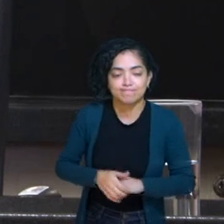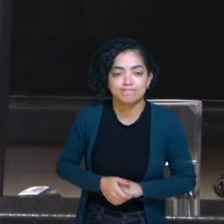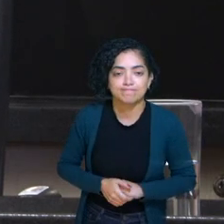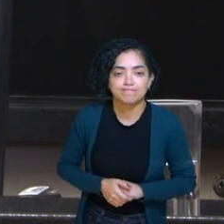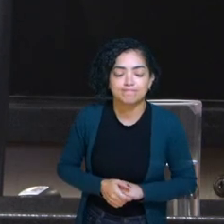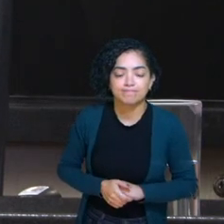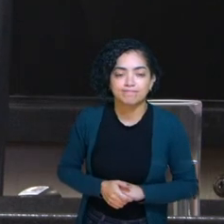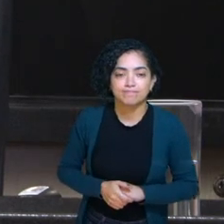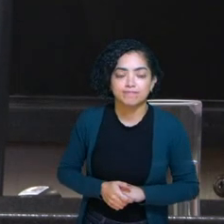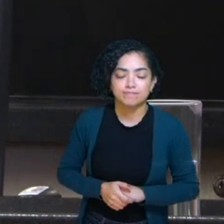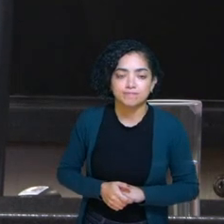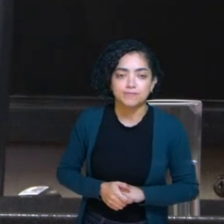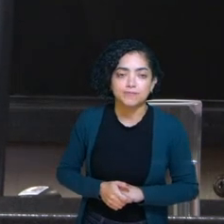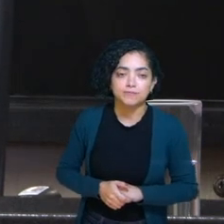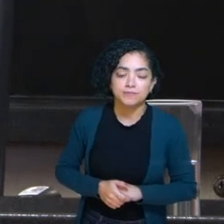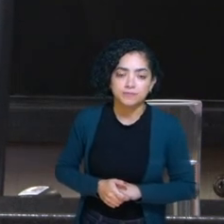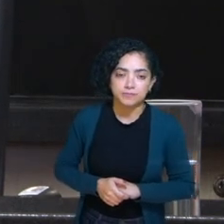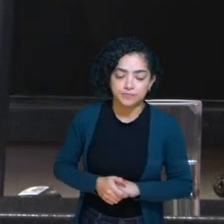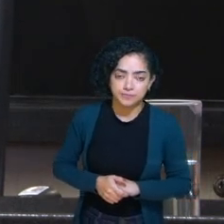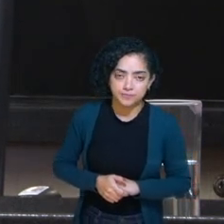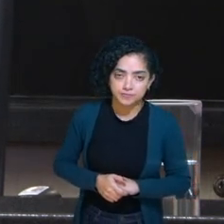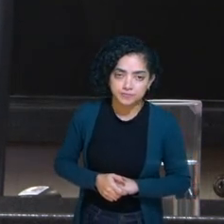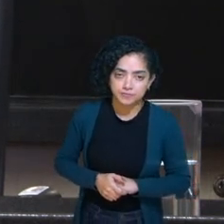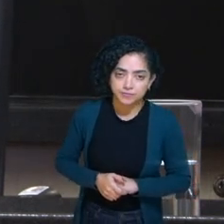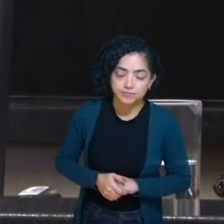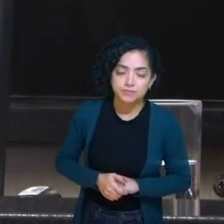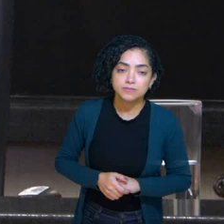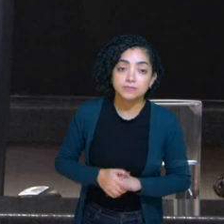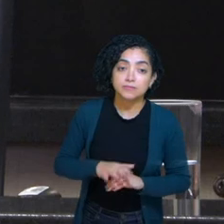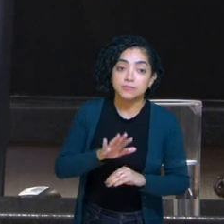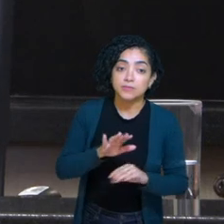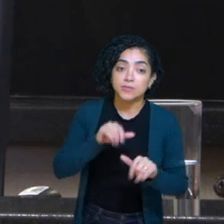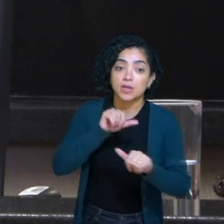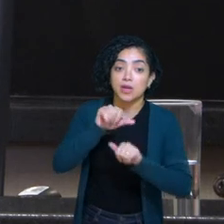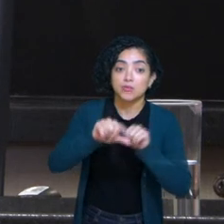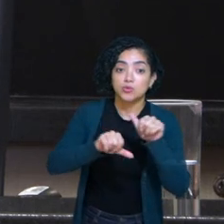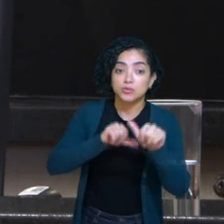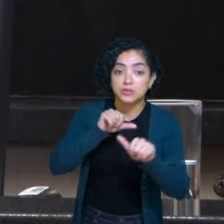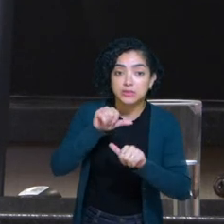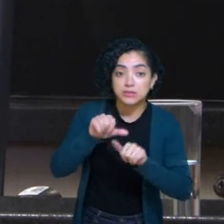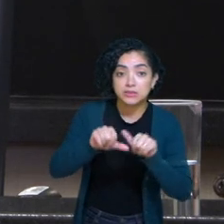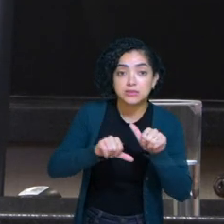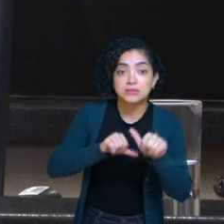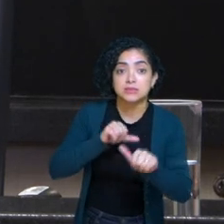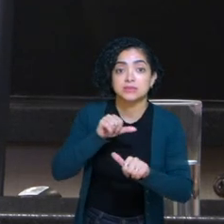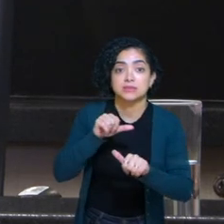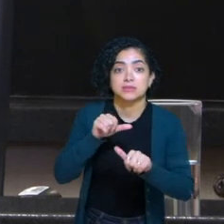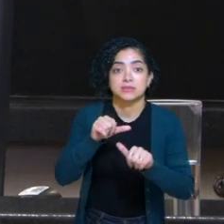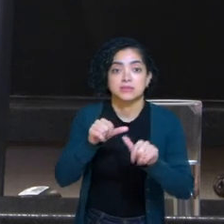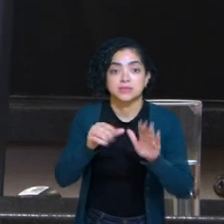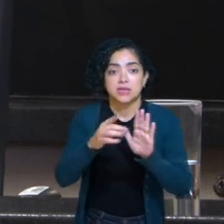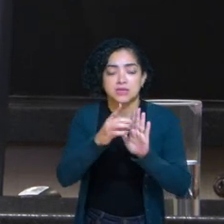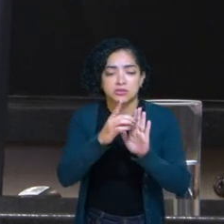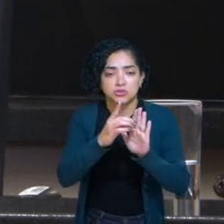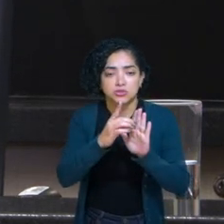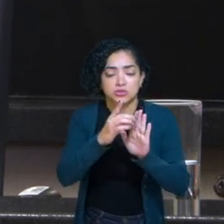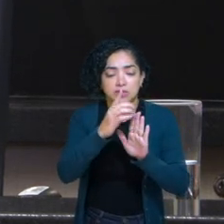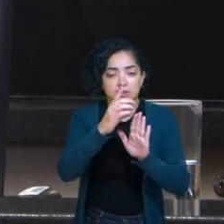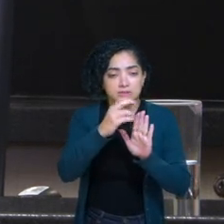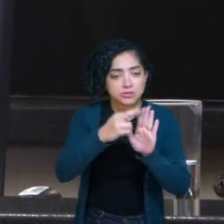eh e a a mudanças das diretrizes né é claro que a resolução